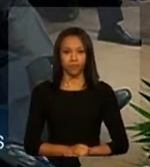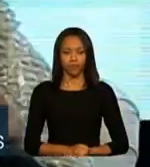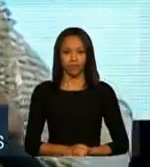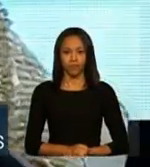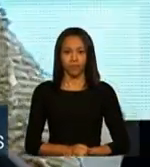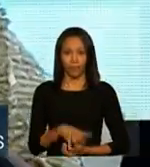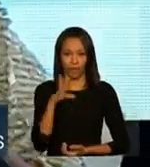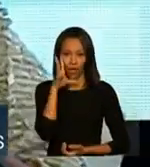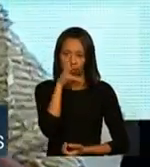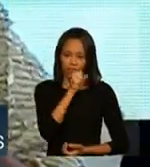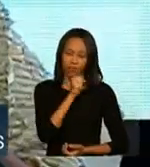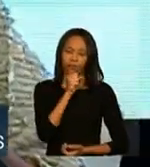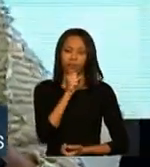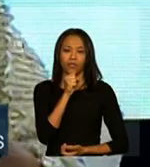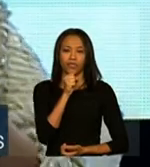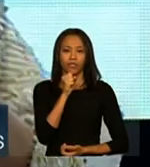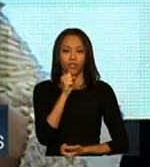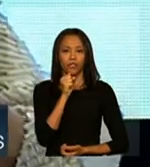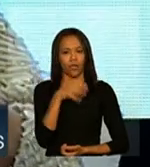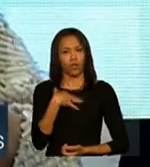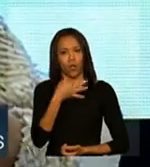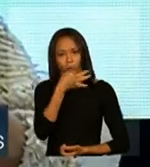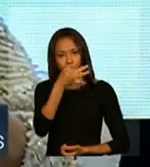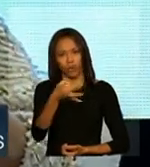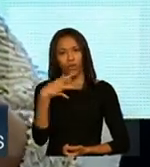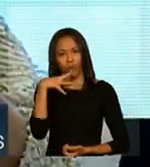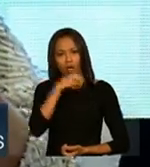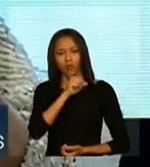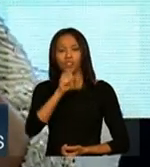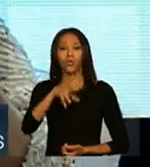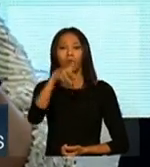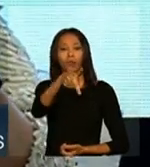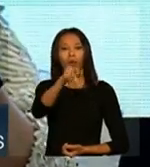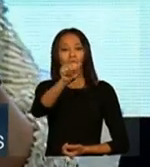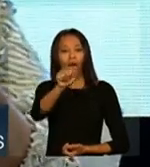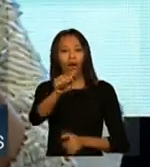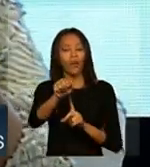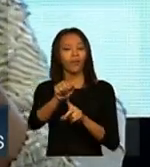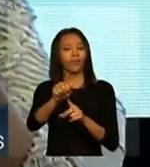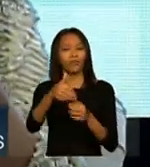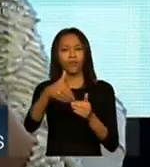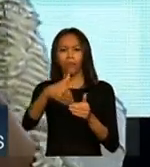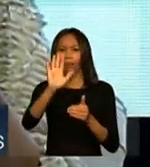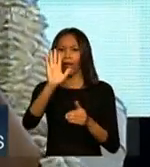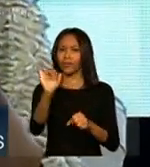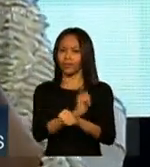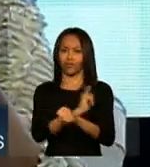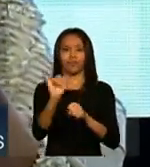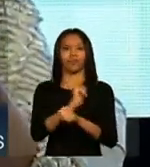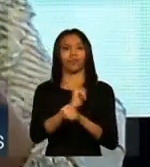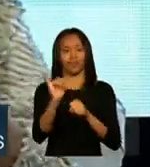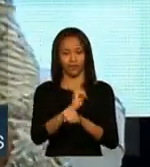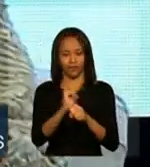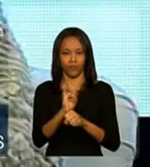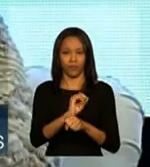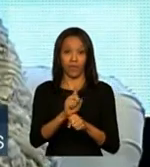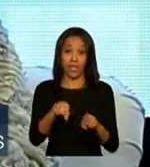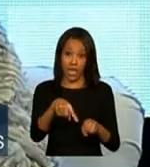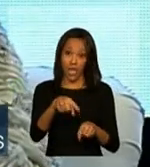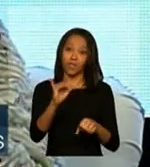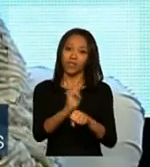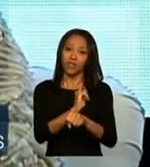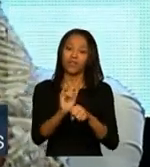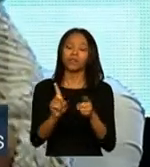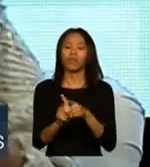Só rapidamente colocar aquilo que eu acho que o PA foi muito mais do que mais estratégico do que para a agenda da fome, ele foi estratégico